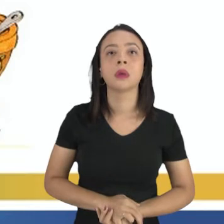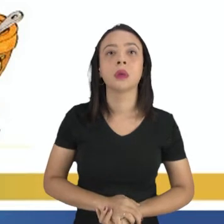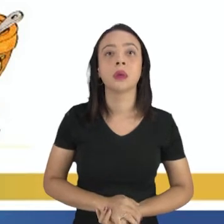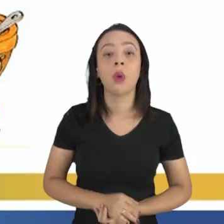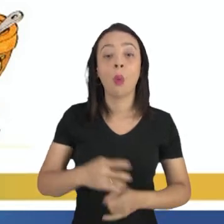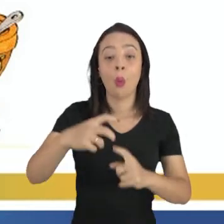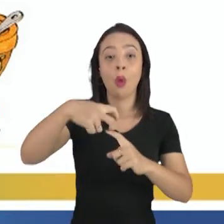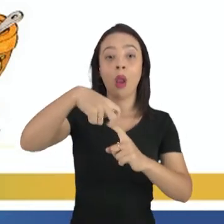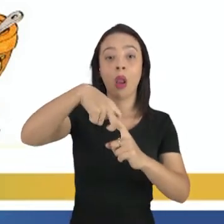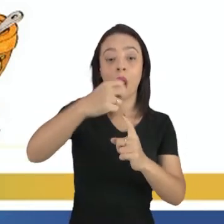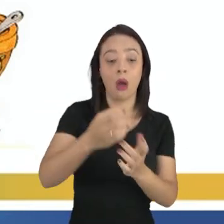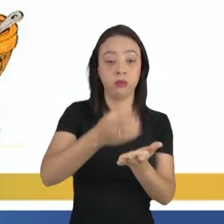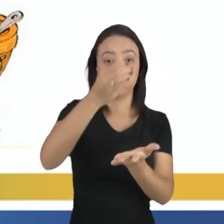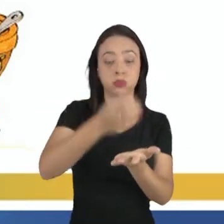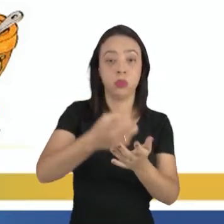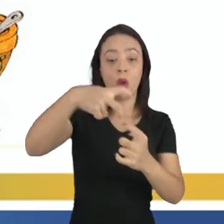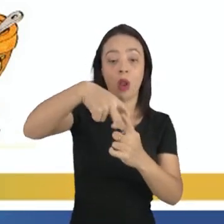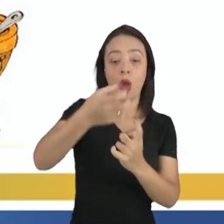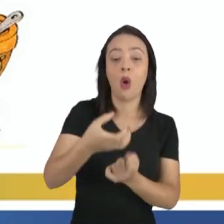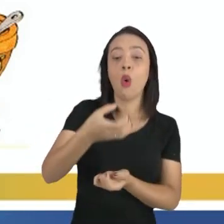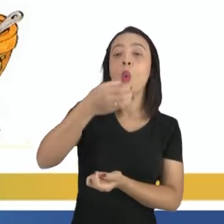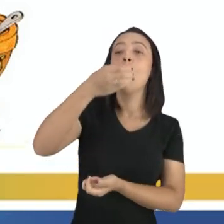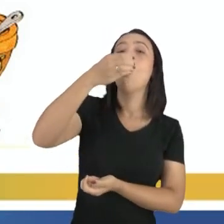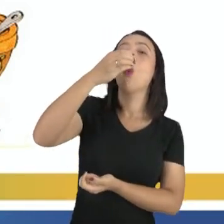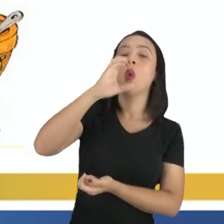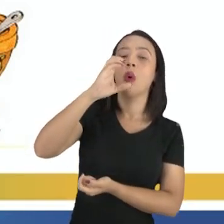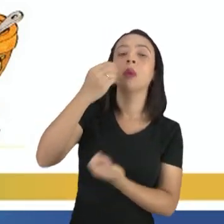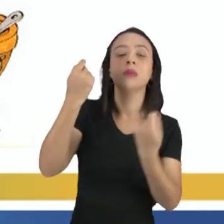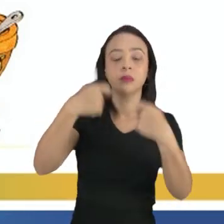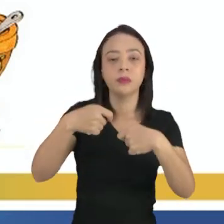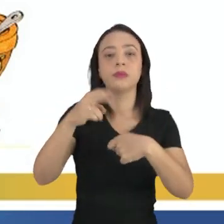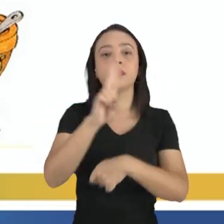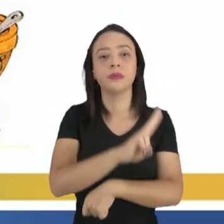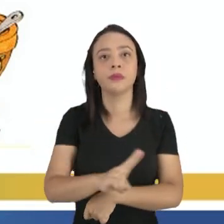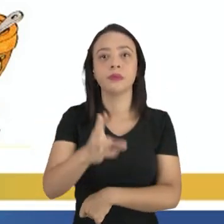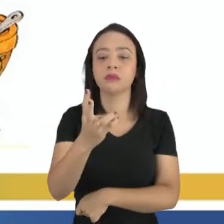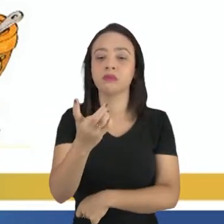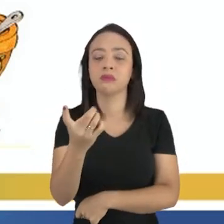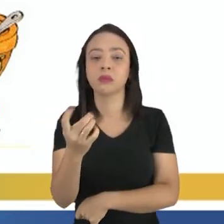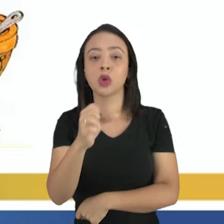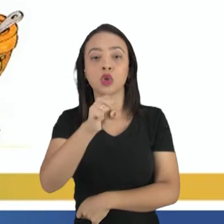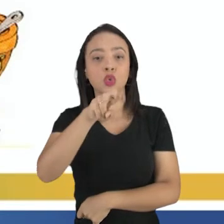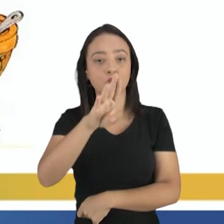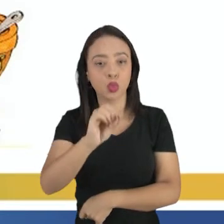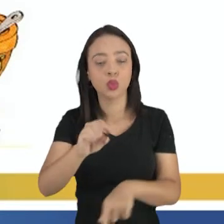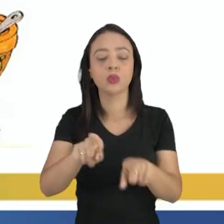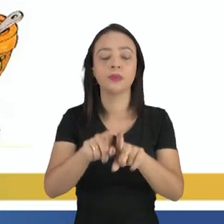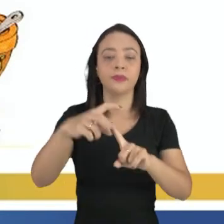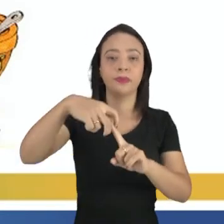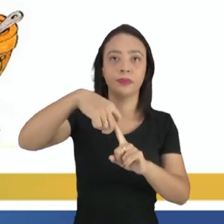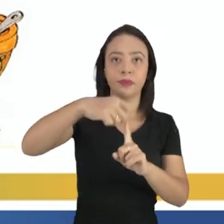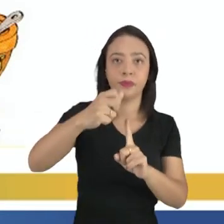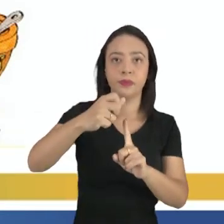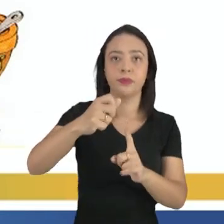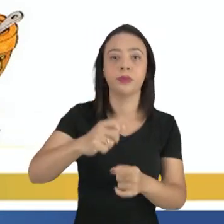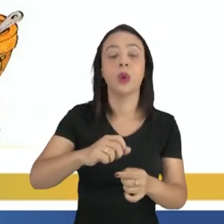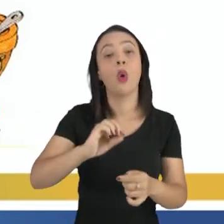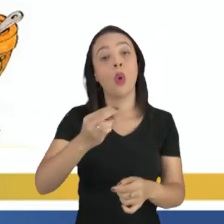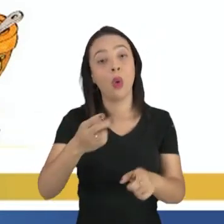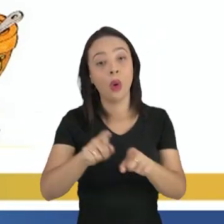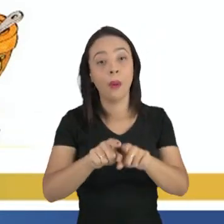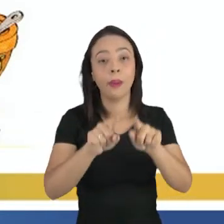uma lata de coca. Essa a gente usa para contabilizar o suco e também o refrigerante. A bottle